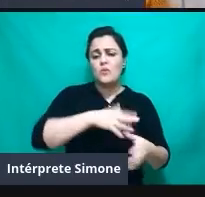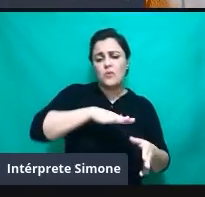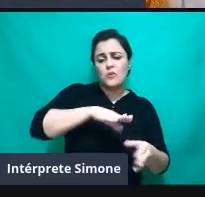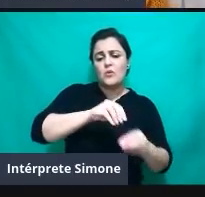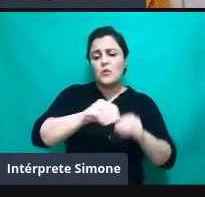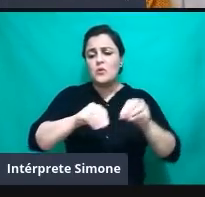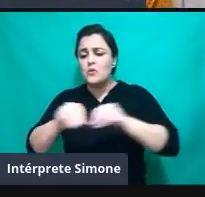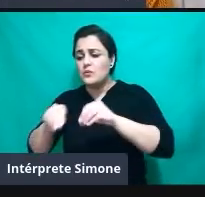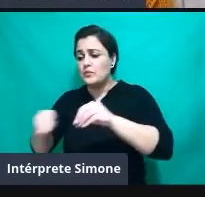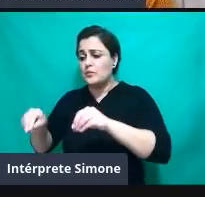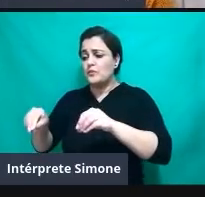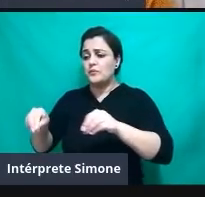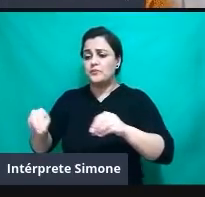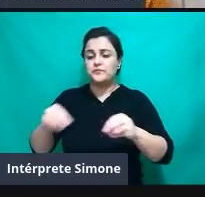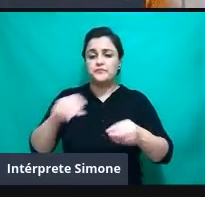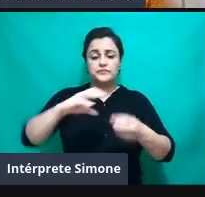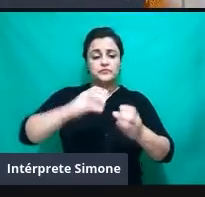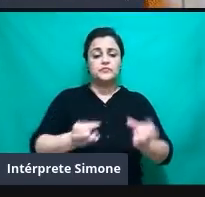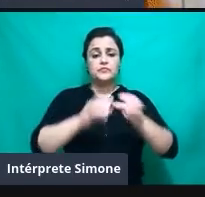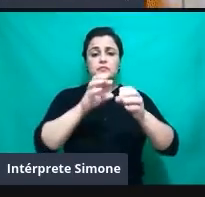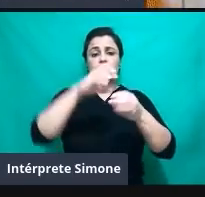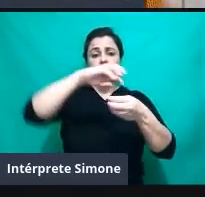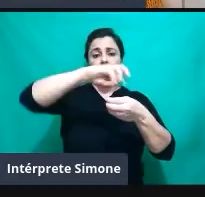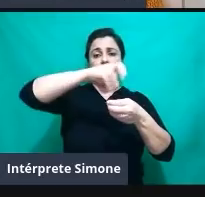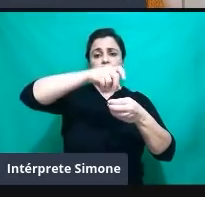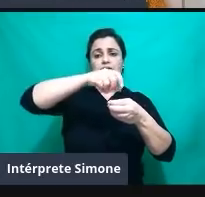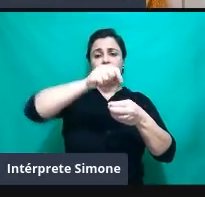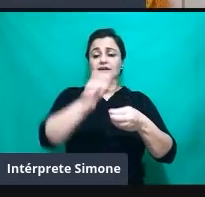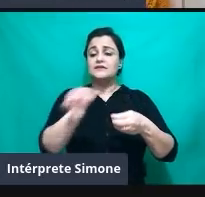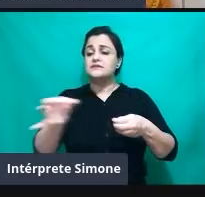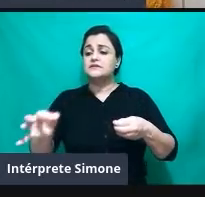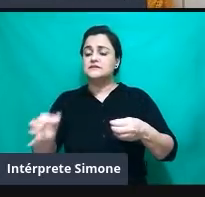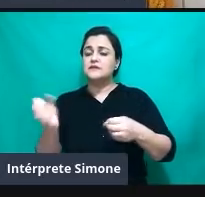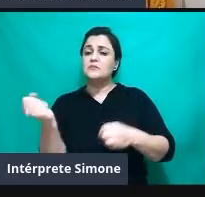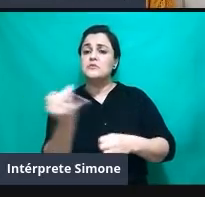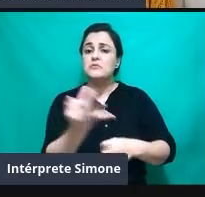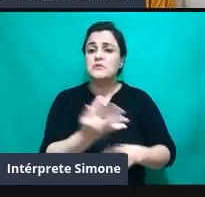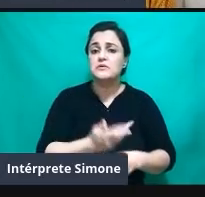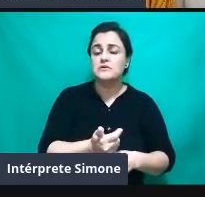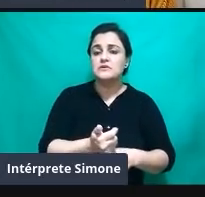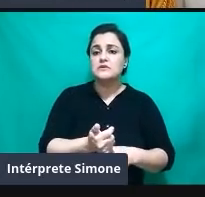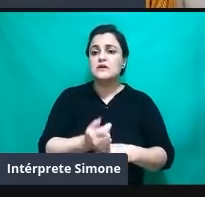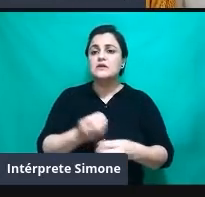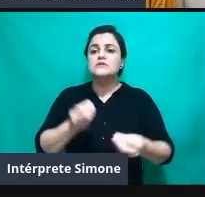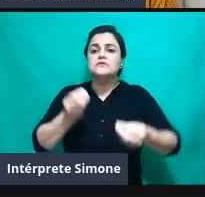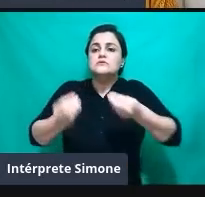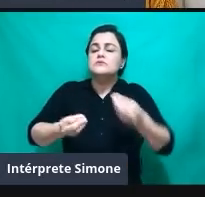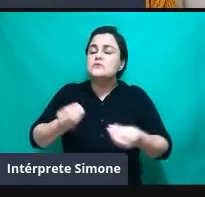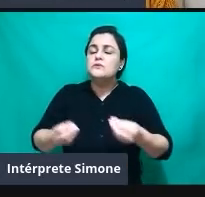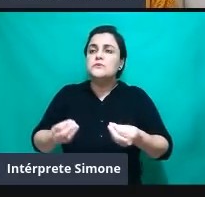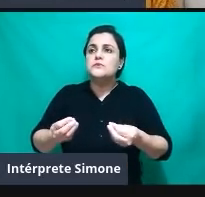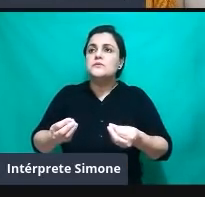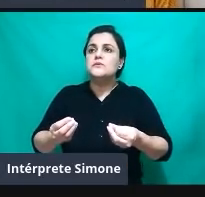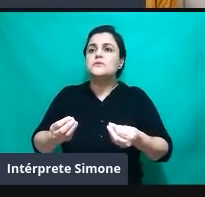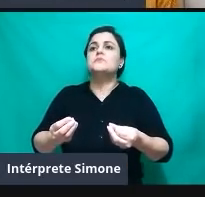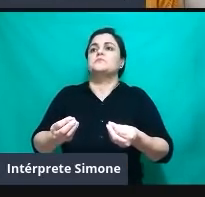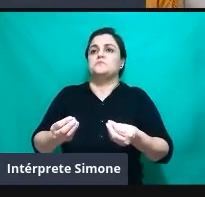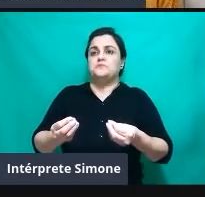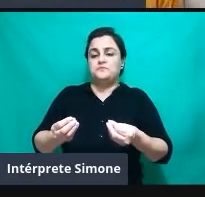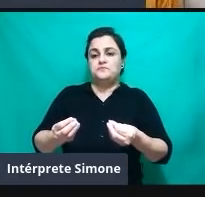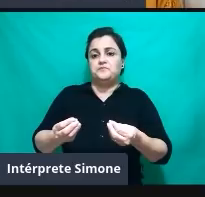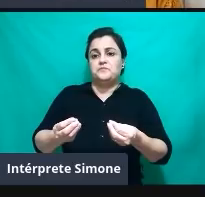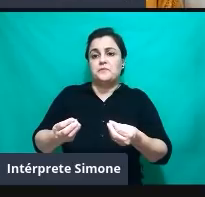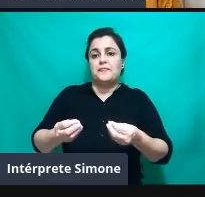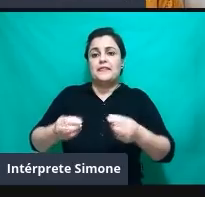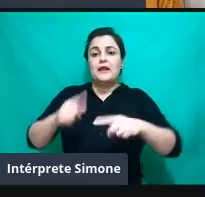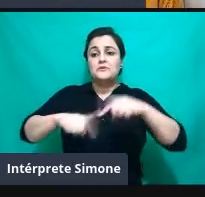a dificuldade, né, deixando essa atividade um pouco mais complexa. E como que eu trabalho isso? Quando eu trabalho com essas